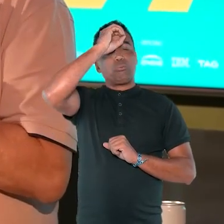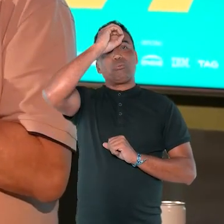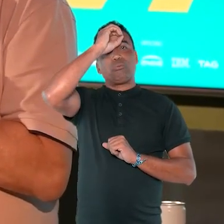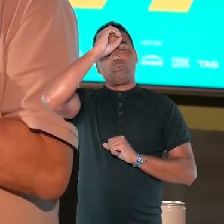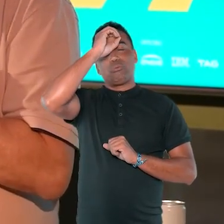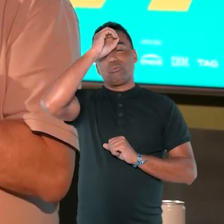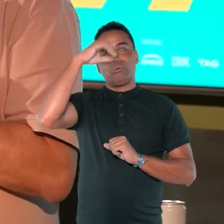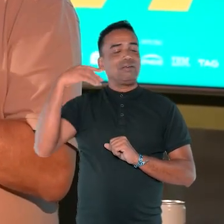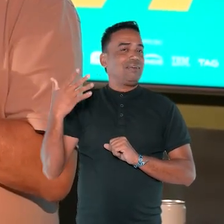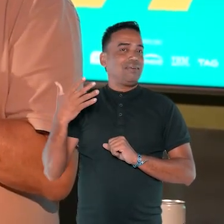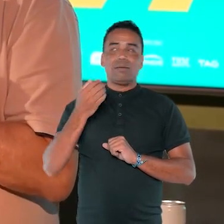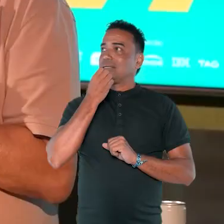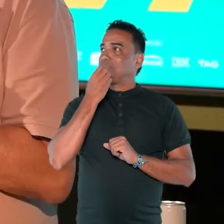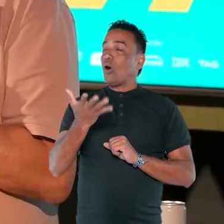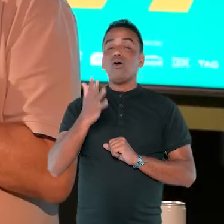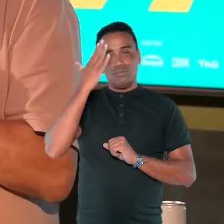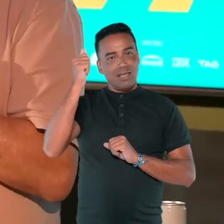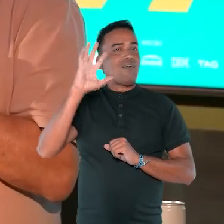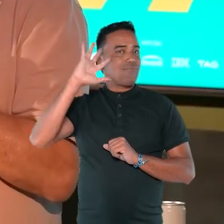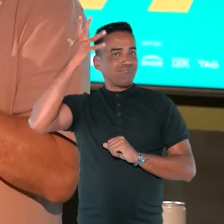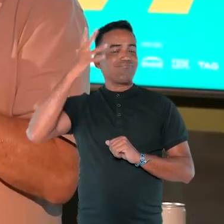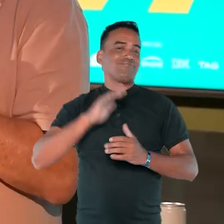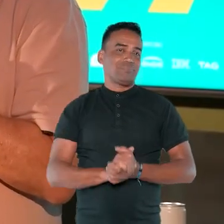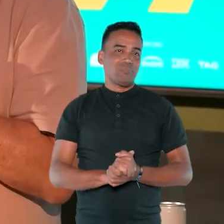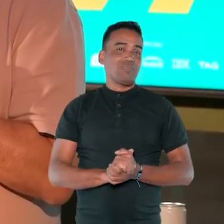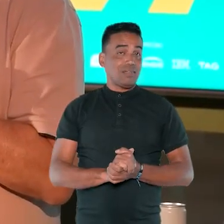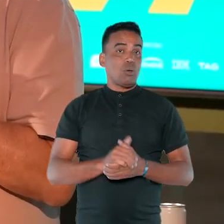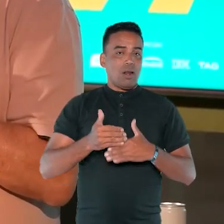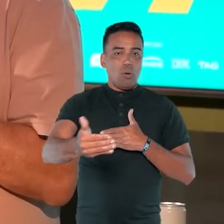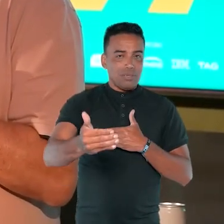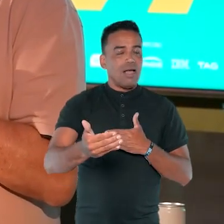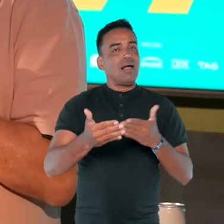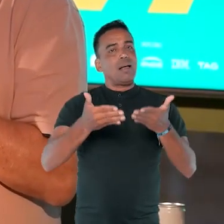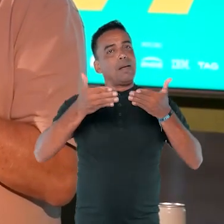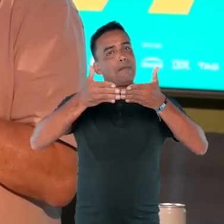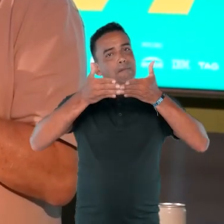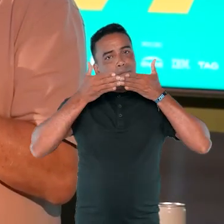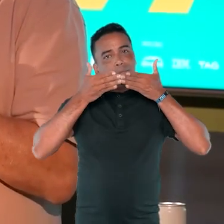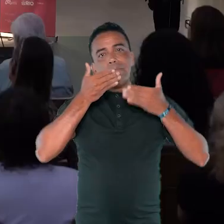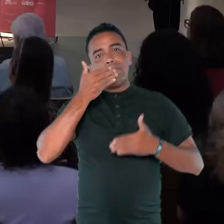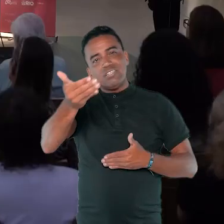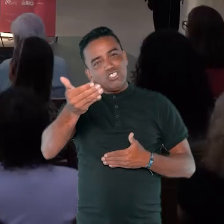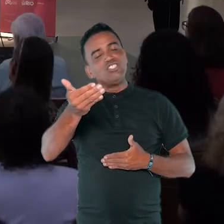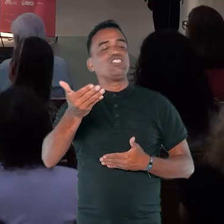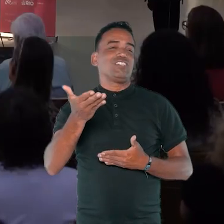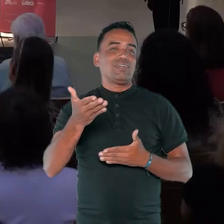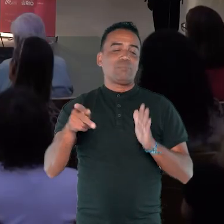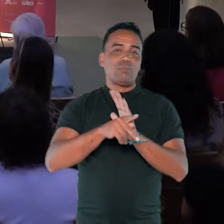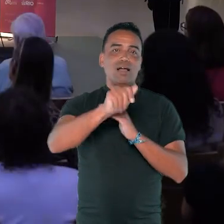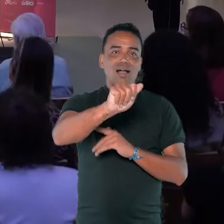rola. Para começar, em primeiro lugar, eu queria pedir uma grande salva de palmas para a